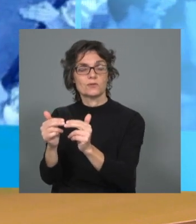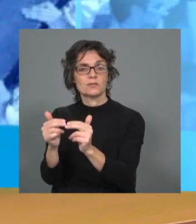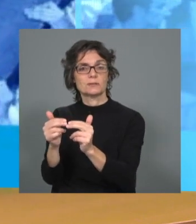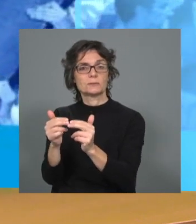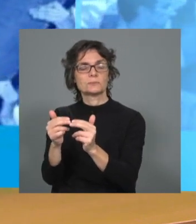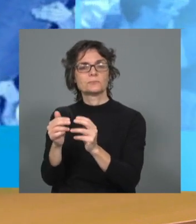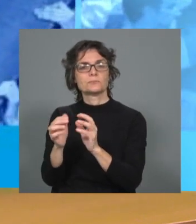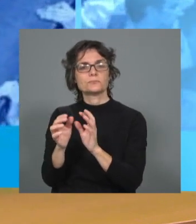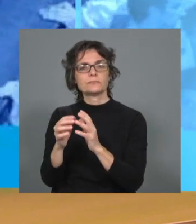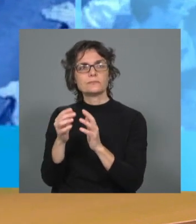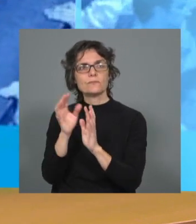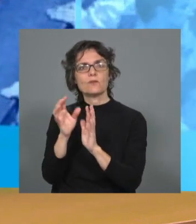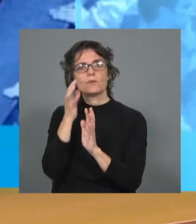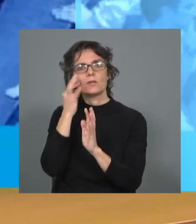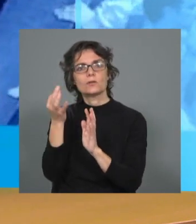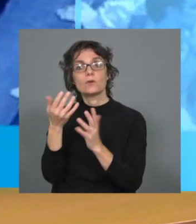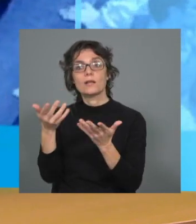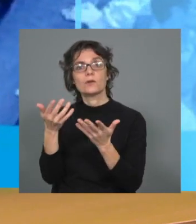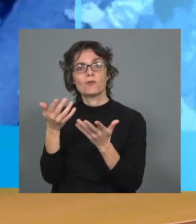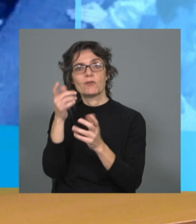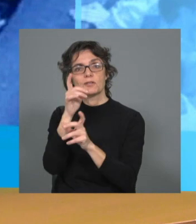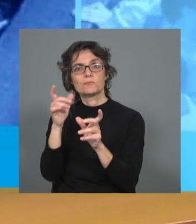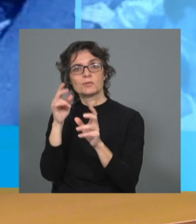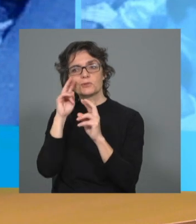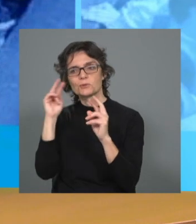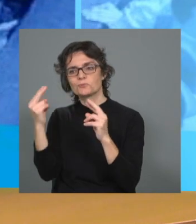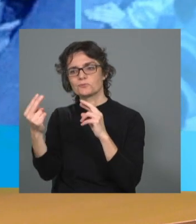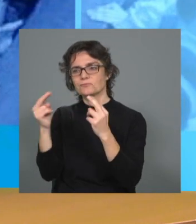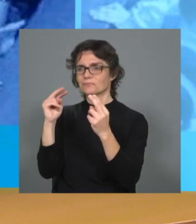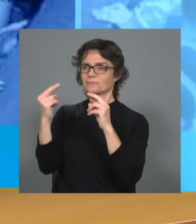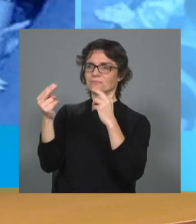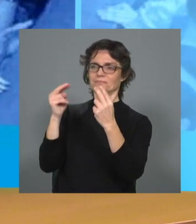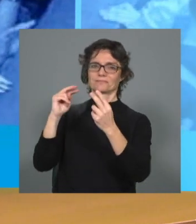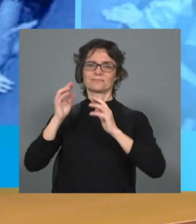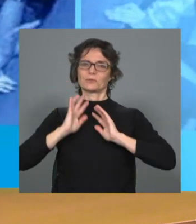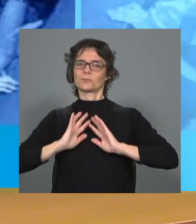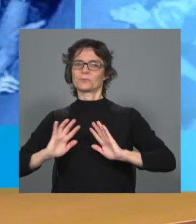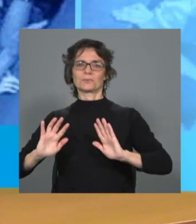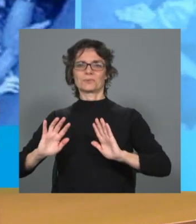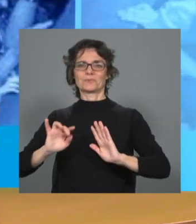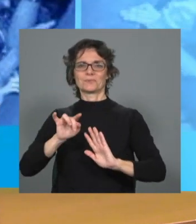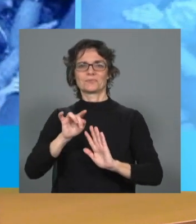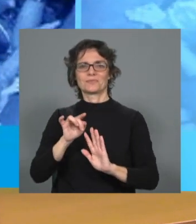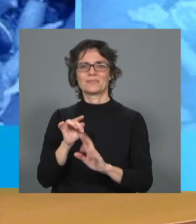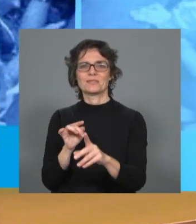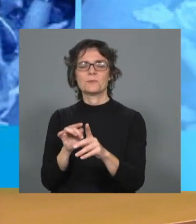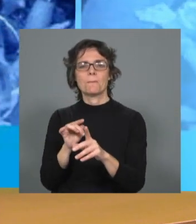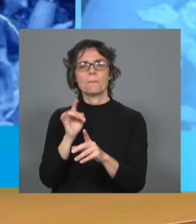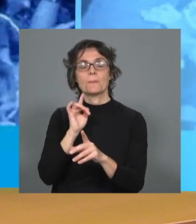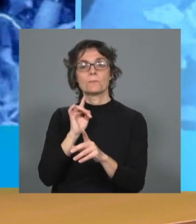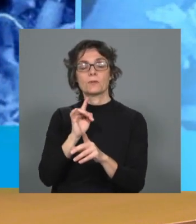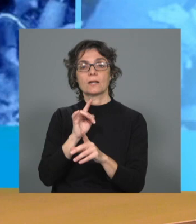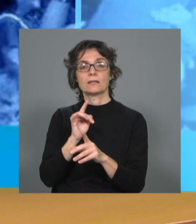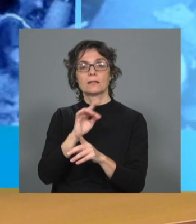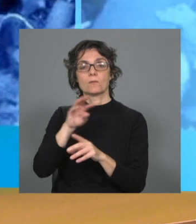muito orgânica e muito natural. As pessoas neste momento já se relacionam, já se olham nos olhos. Para isso foi muito importante também termos na equipa portuguesa, porque há uma